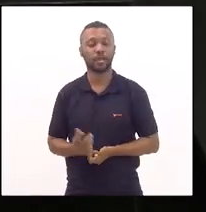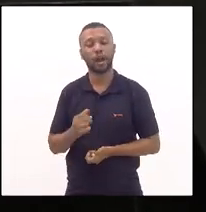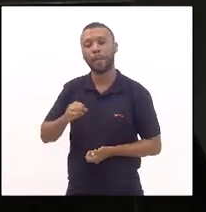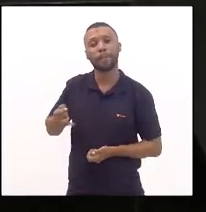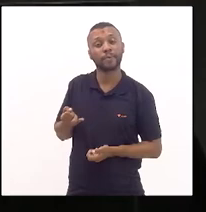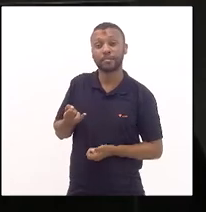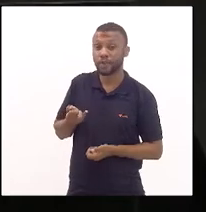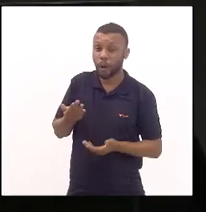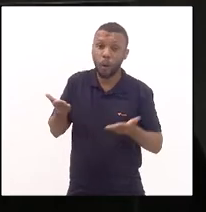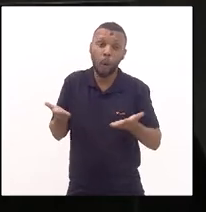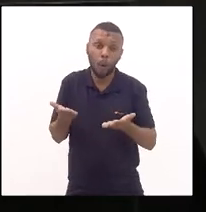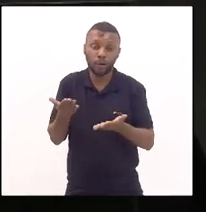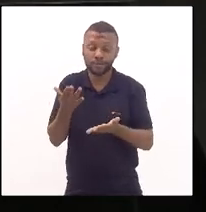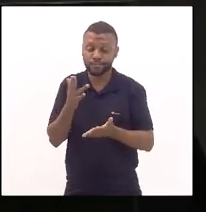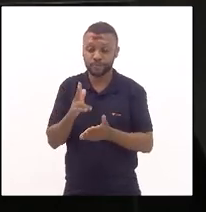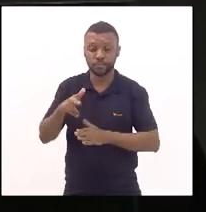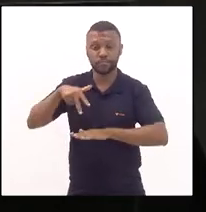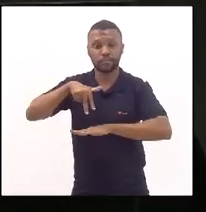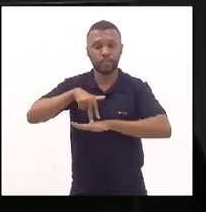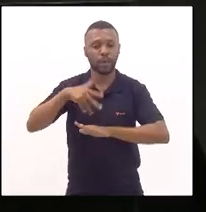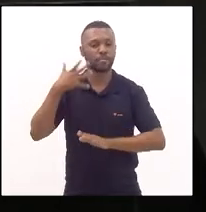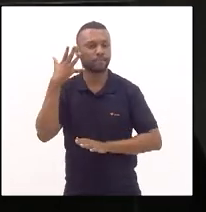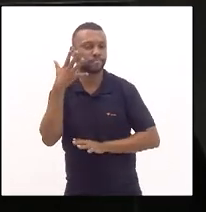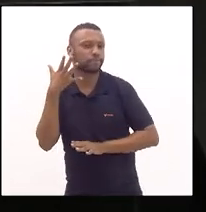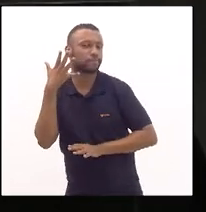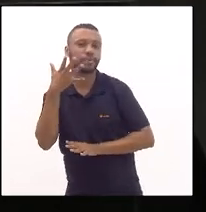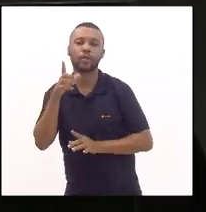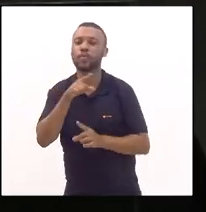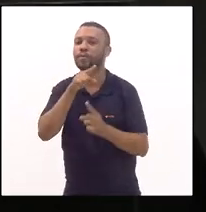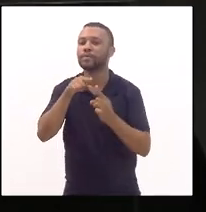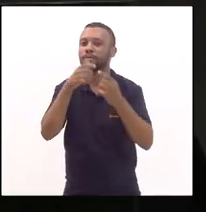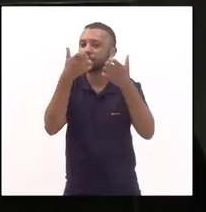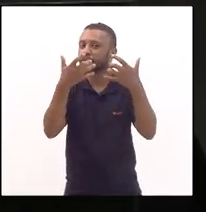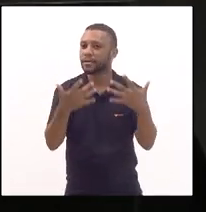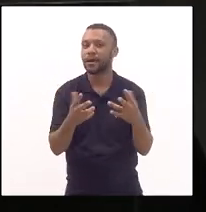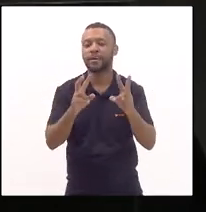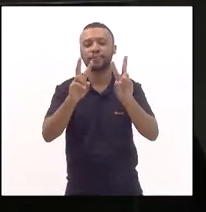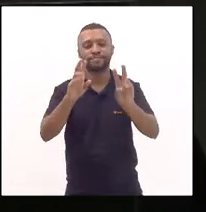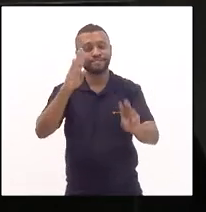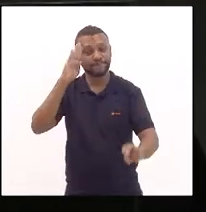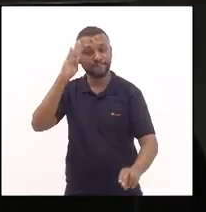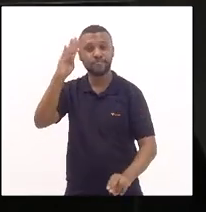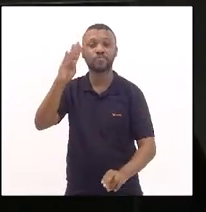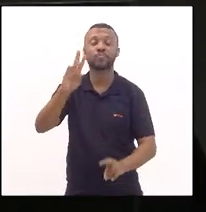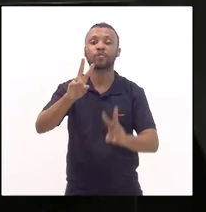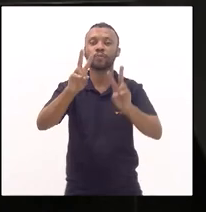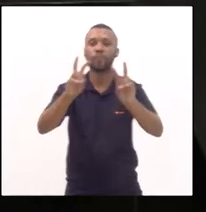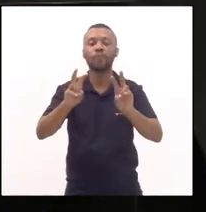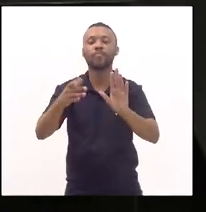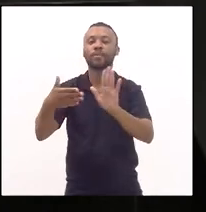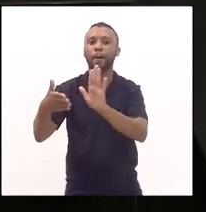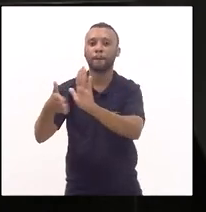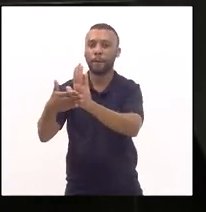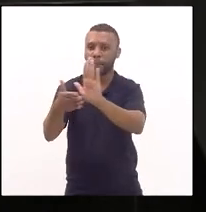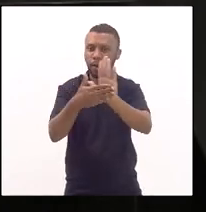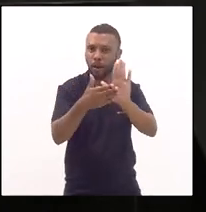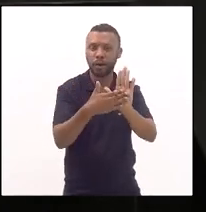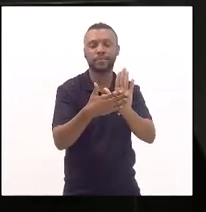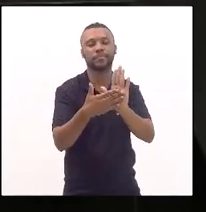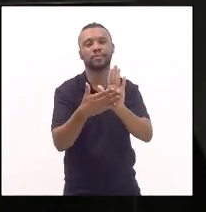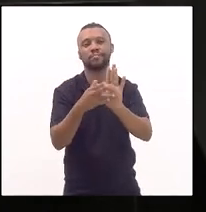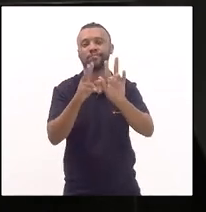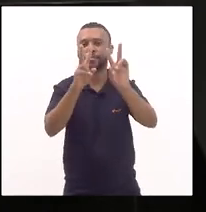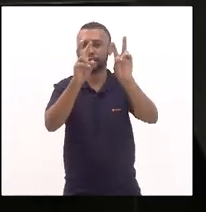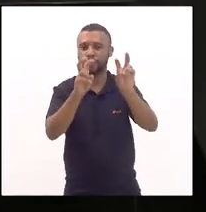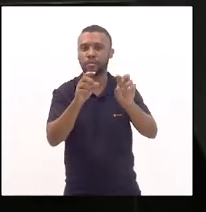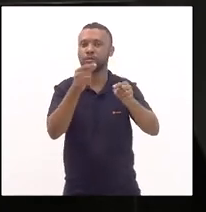nesta tarde subir a esta tribuna para falar especialmente das agendas que cumpri